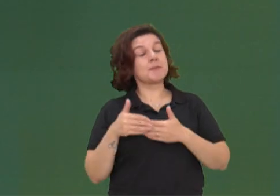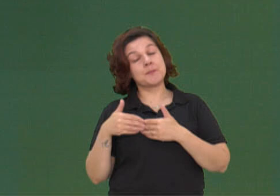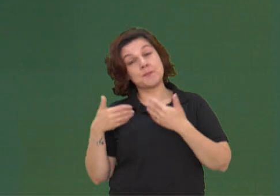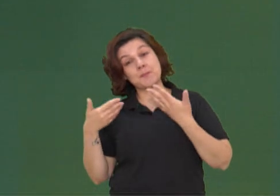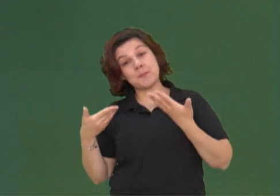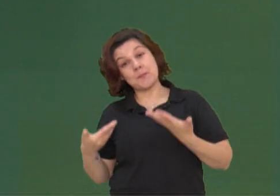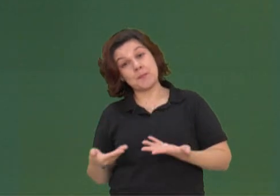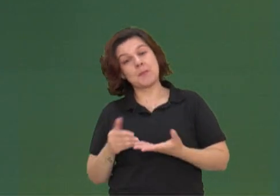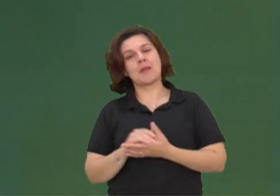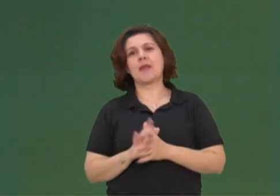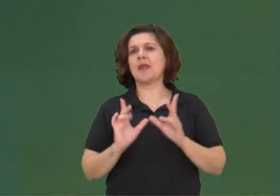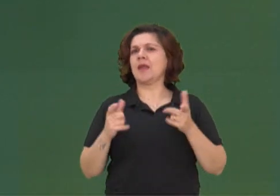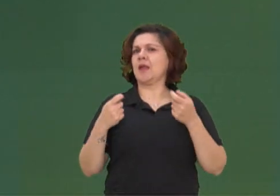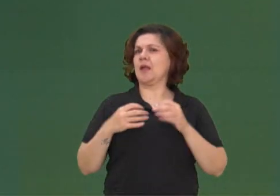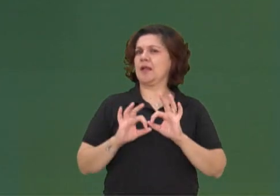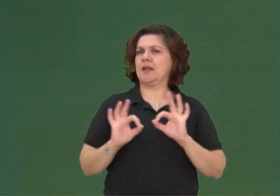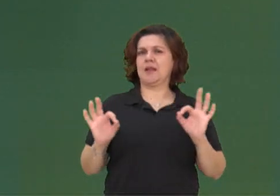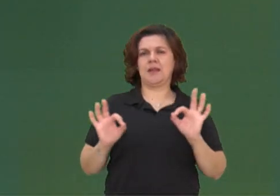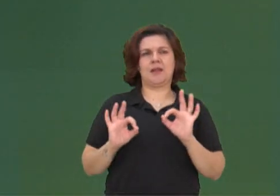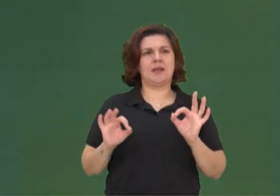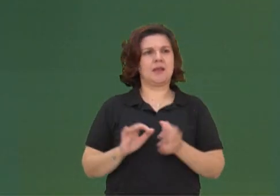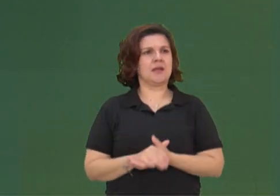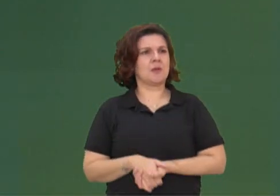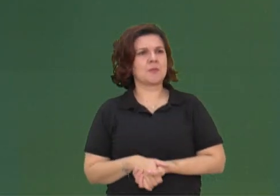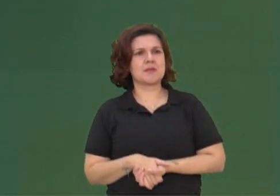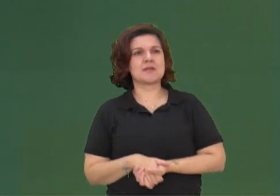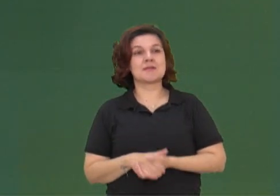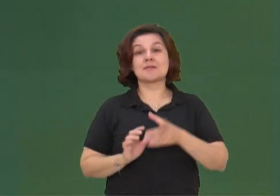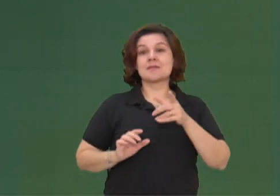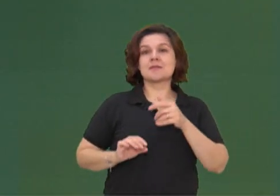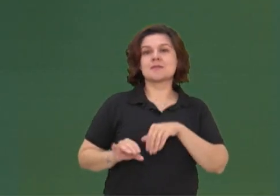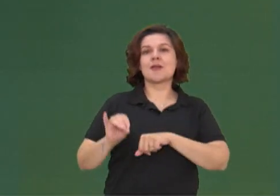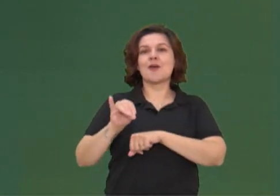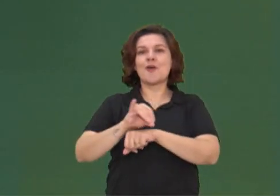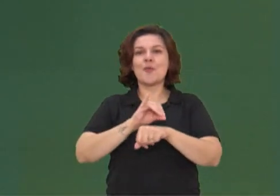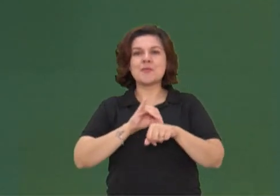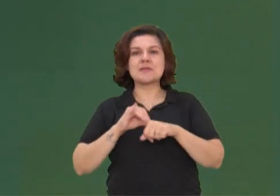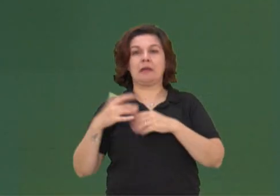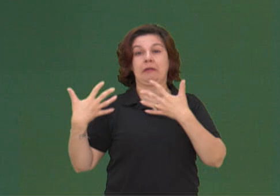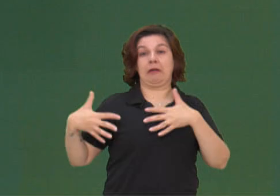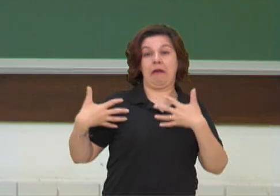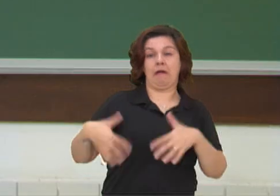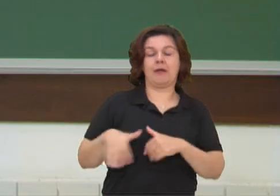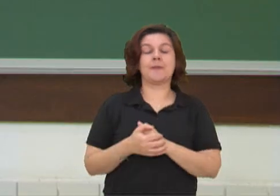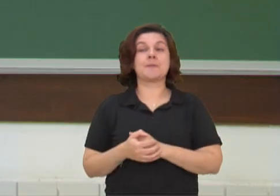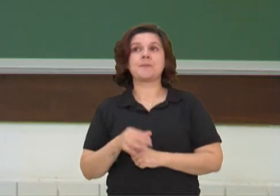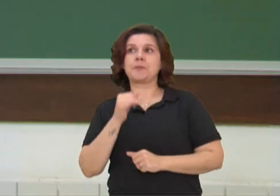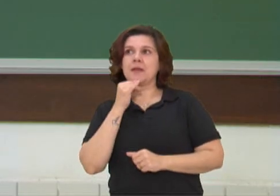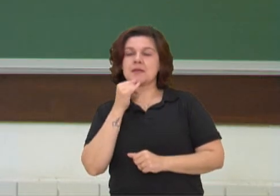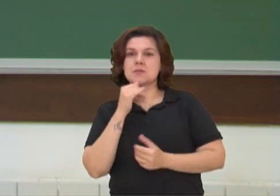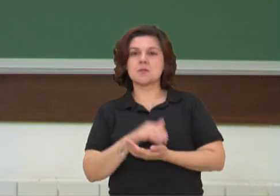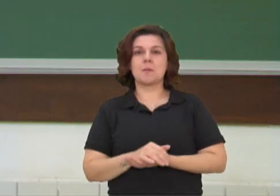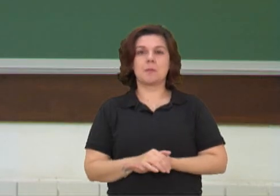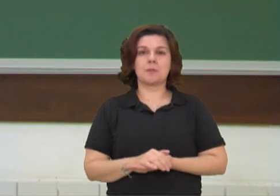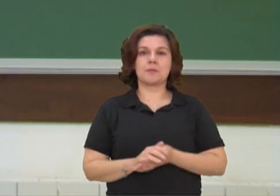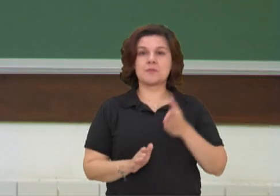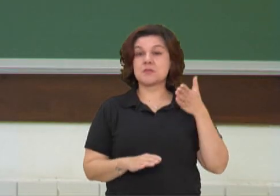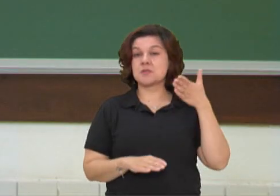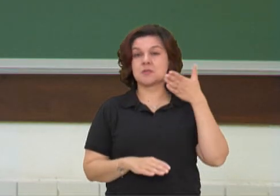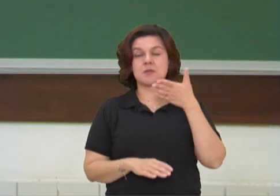assim, não é necessário equipamentos caros, então, às vezes, vamos supor aí, muitas vezes